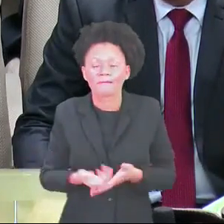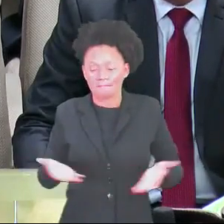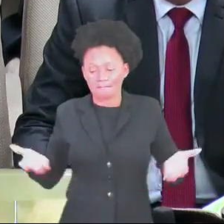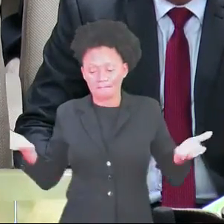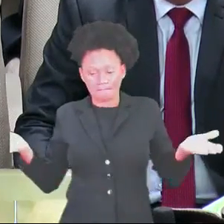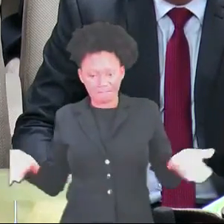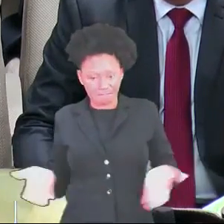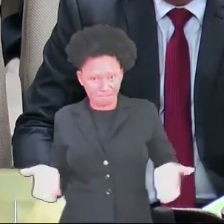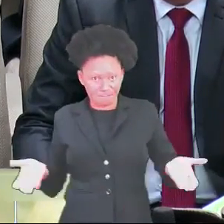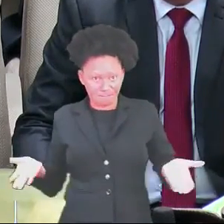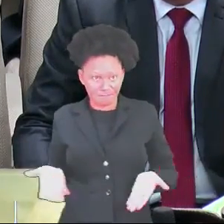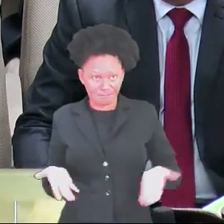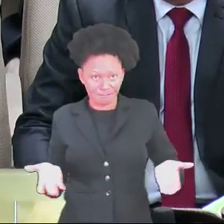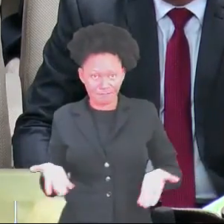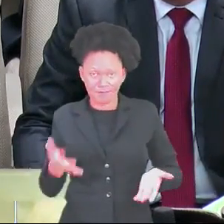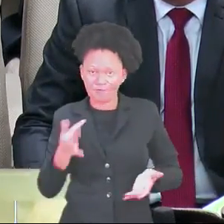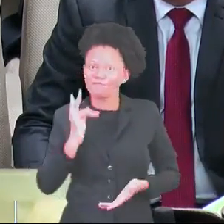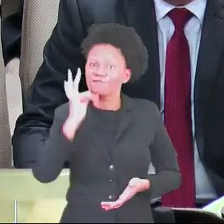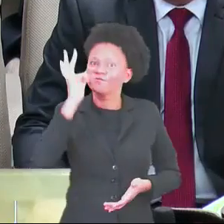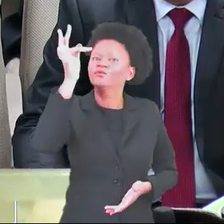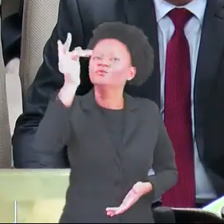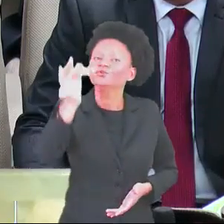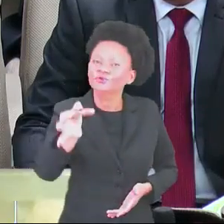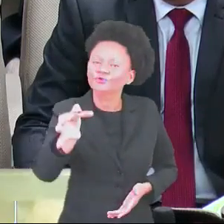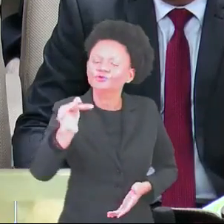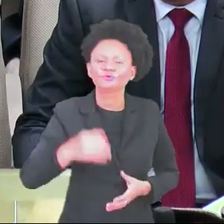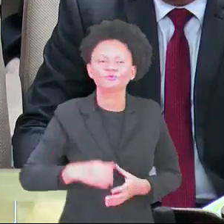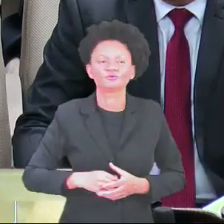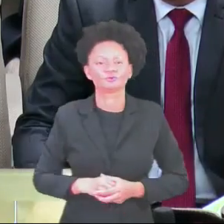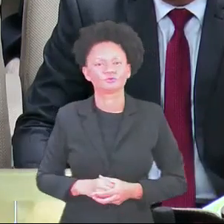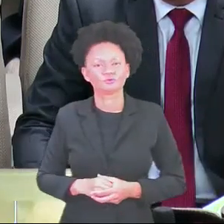Presente e futuro.